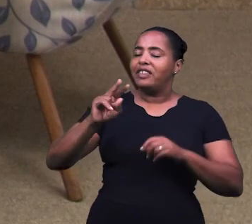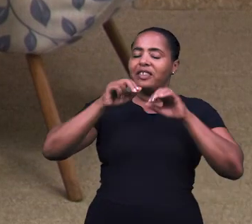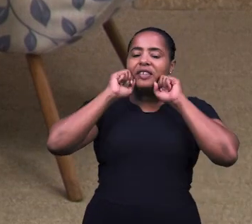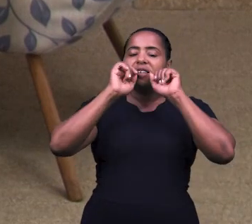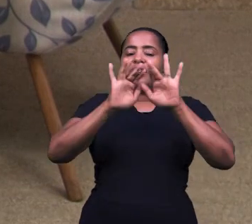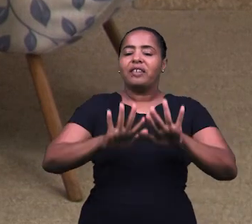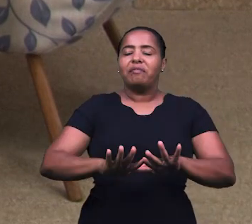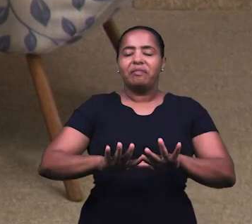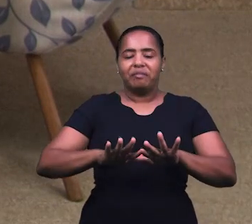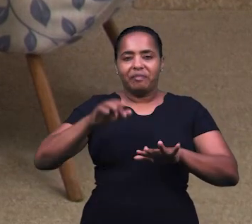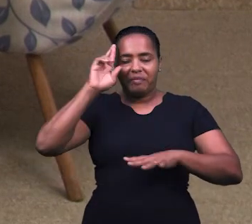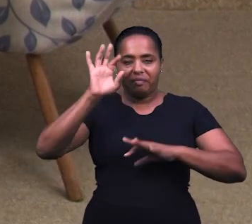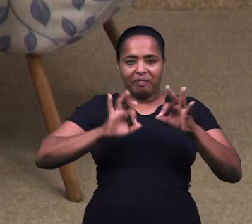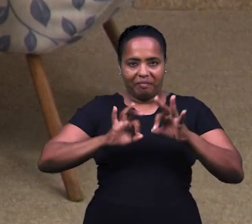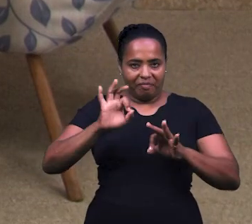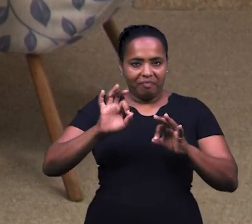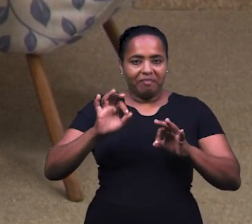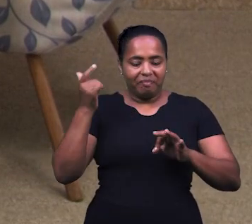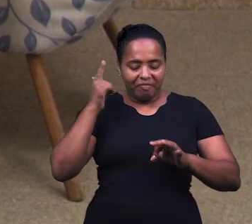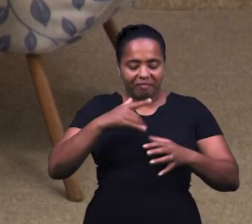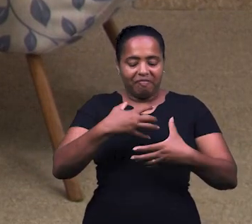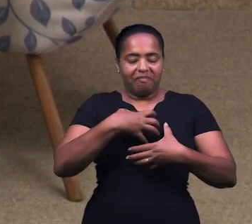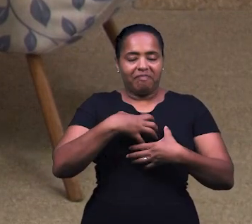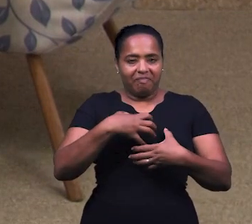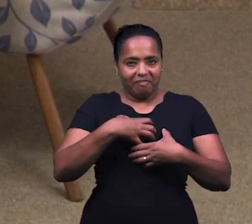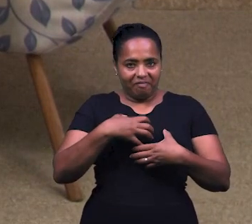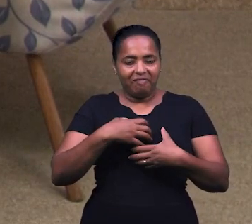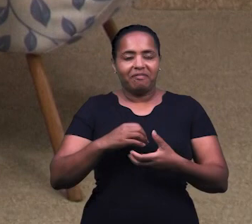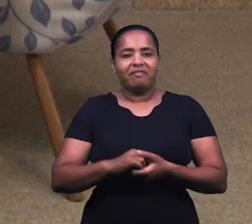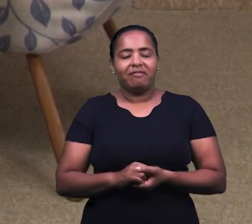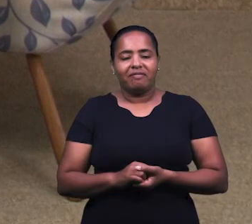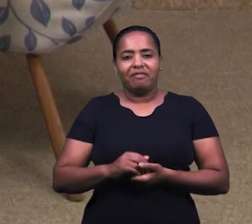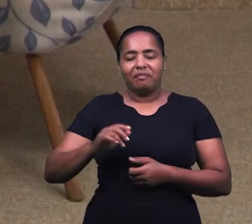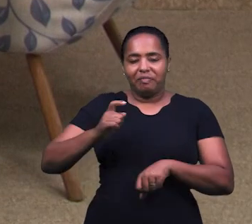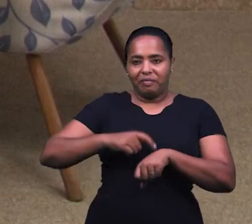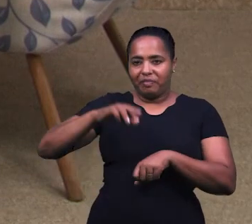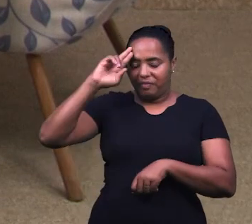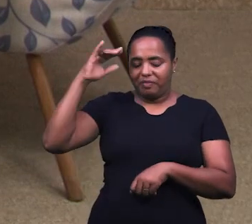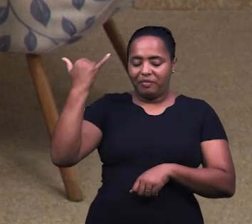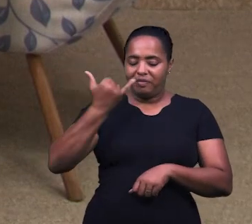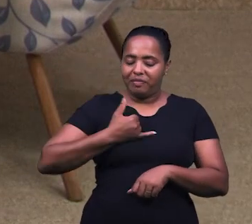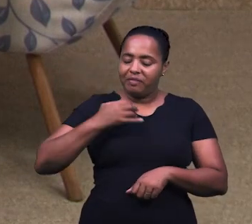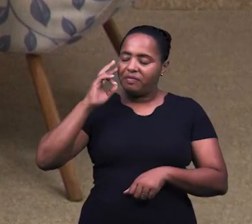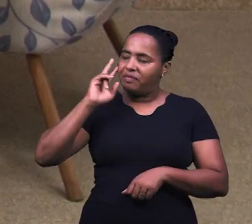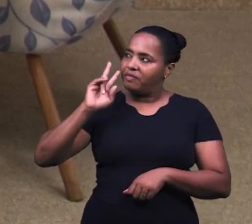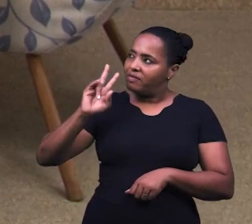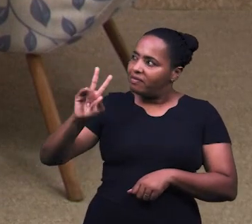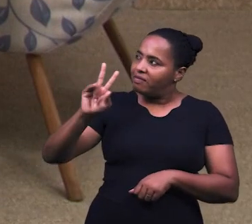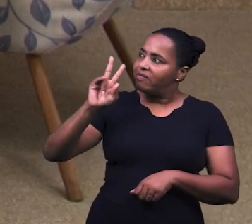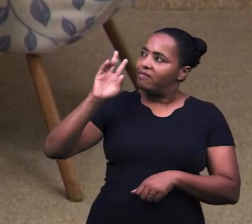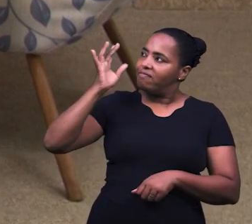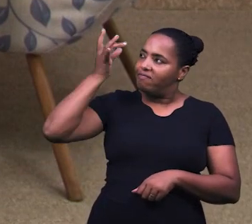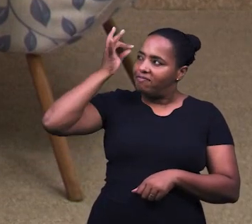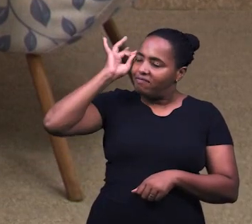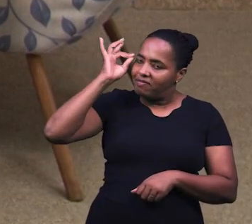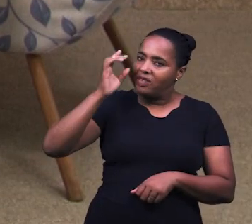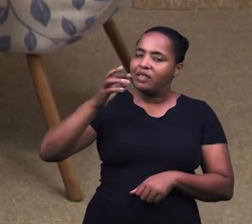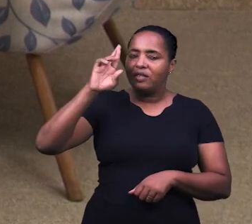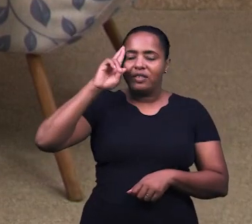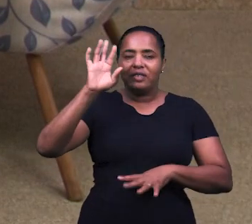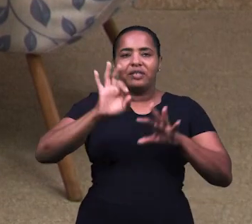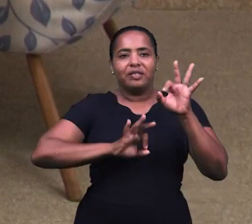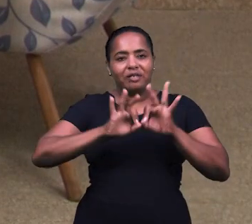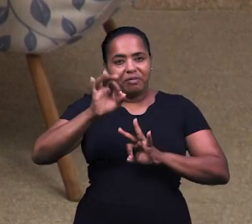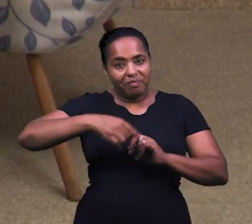a bênção que o Senhor está preparado para a sua vida. Naquele momento ali, quando o Senhor falou para ele, ele olhou, mas é com o olhar espiritual. Jesus